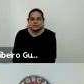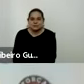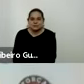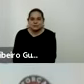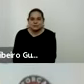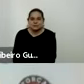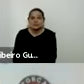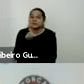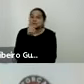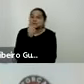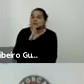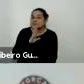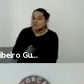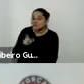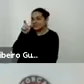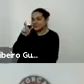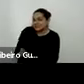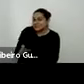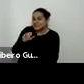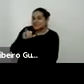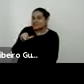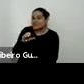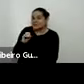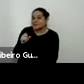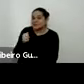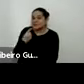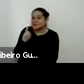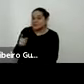Boa tarde, João. Tudo certo com você?